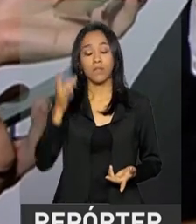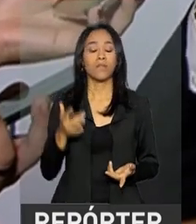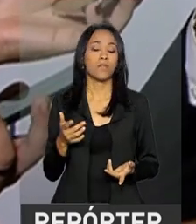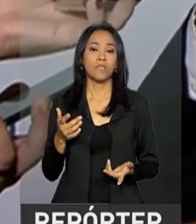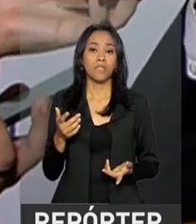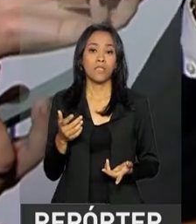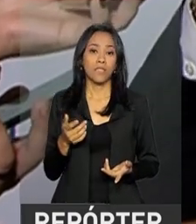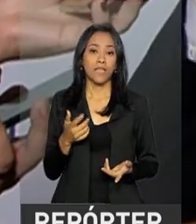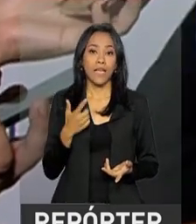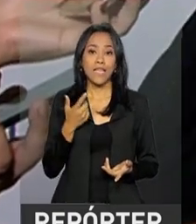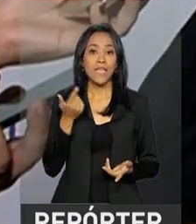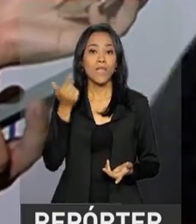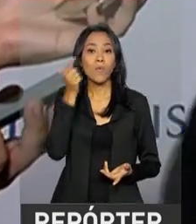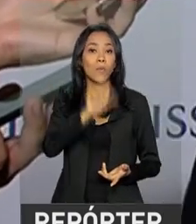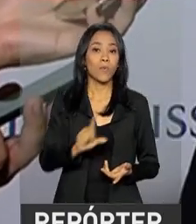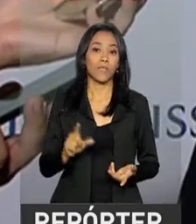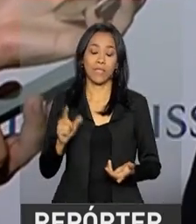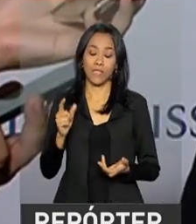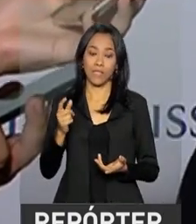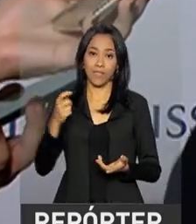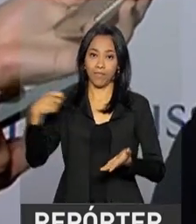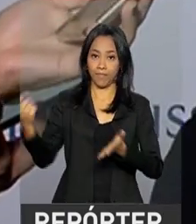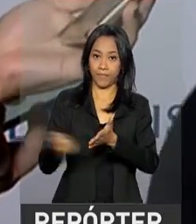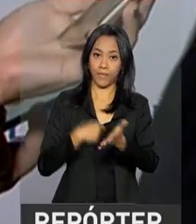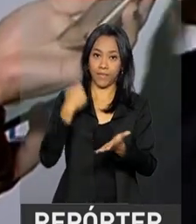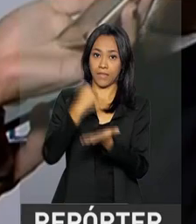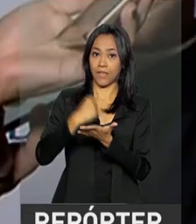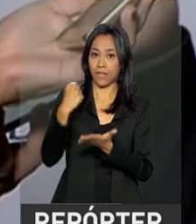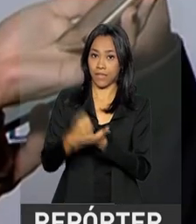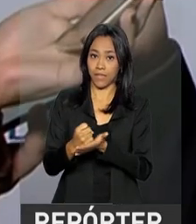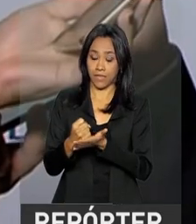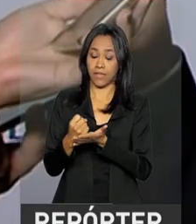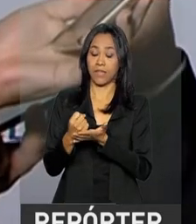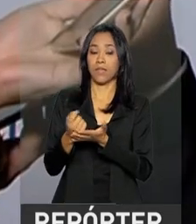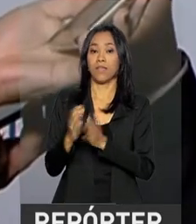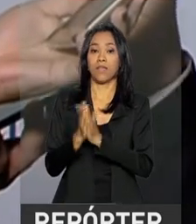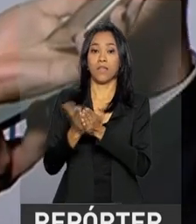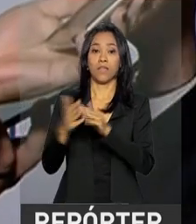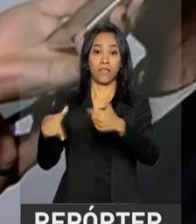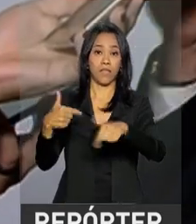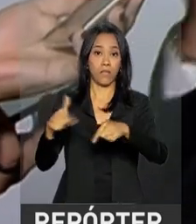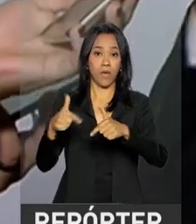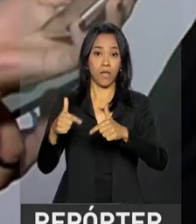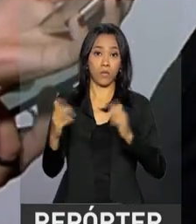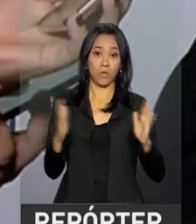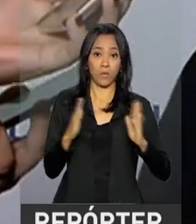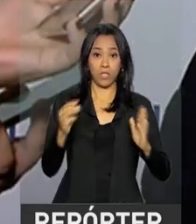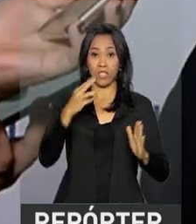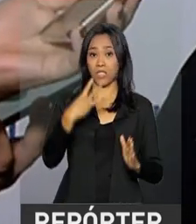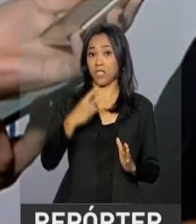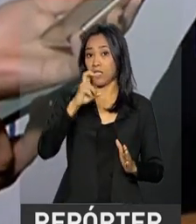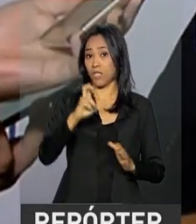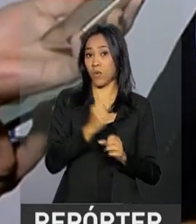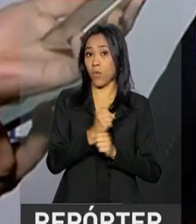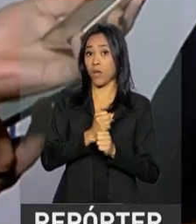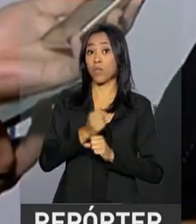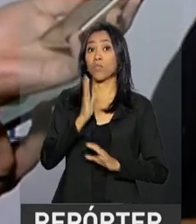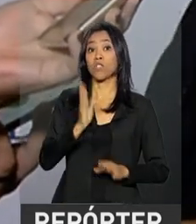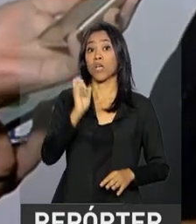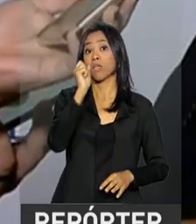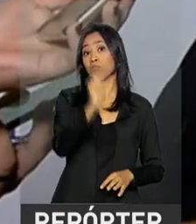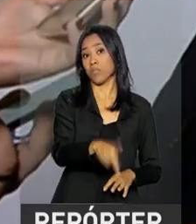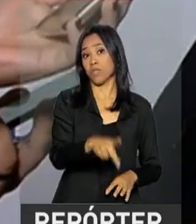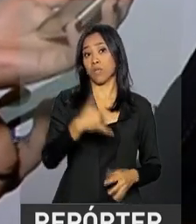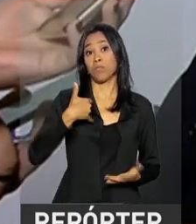não conseguir ter carteira assinada, por exemplo, durante os 35 anos. Portanto, ele já se aposenta por